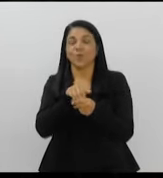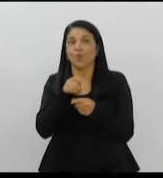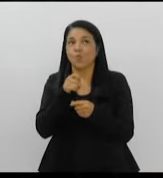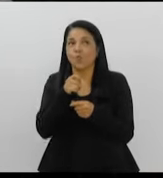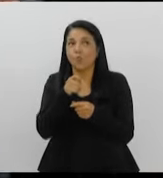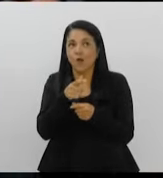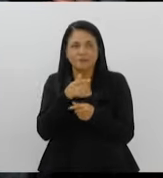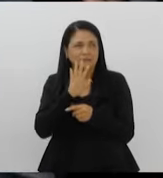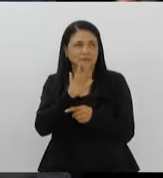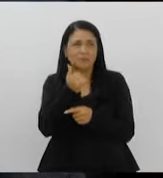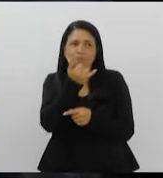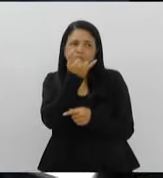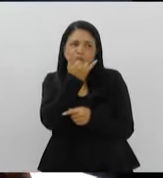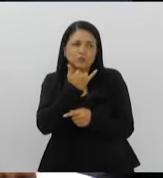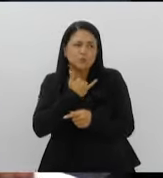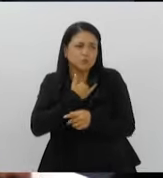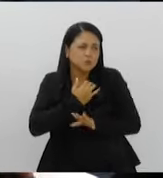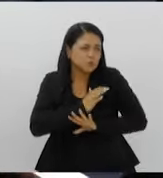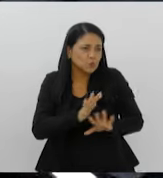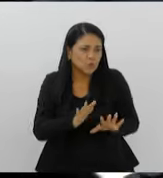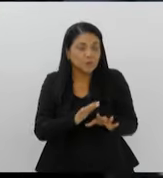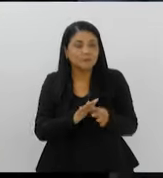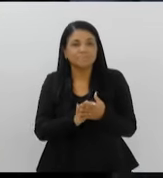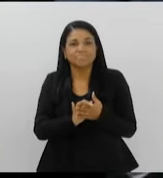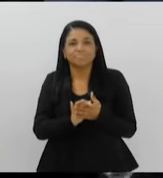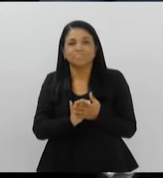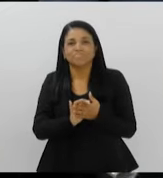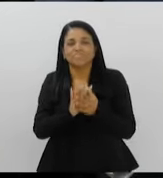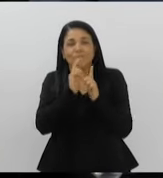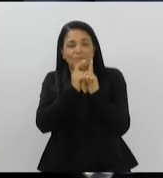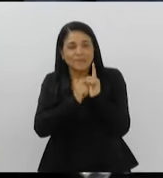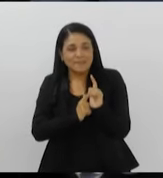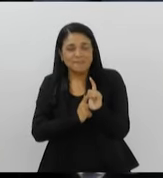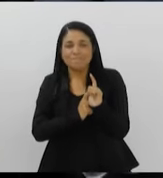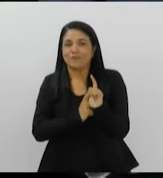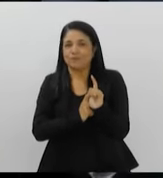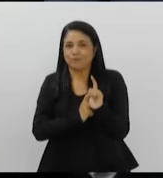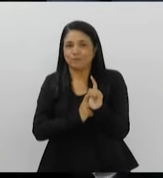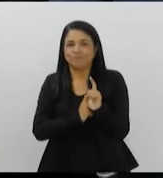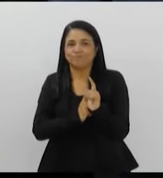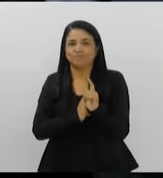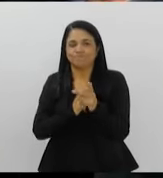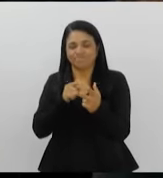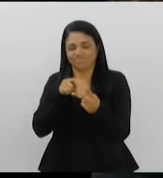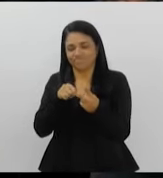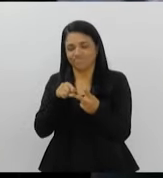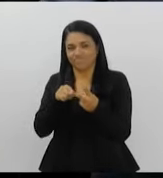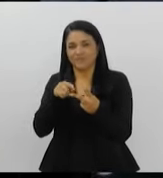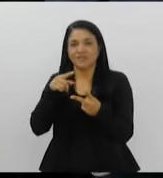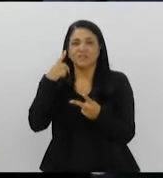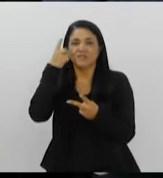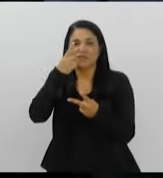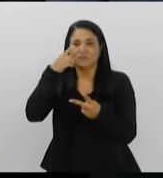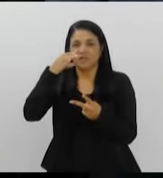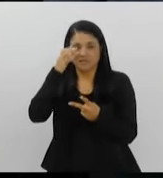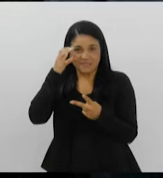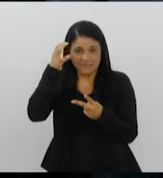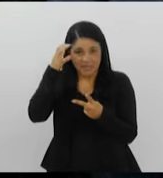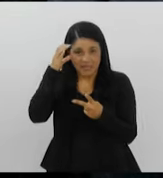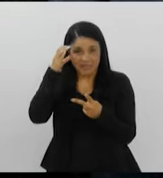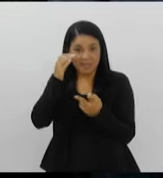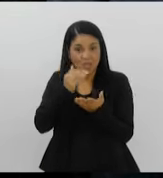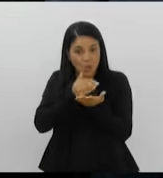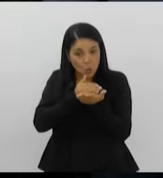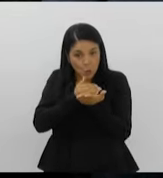já pedi desculpas e sou devedor dela, que é da deputada Célia Jordão. Mas quem iniciou